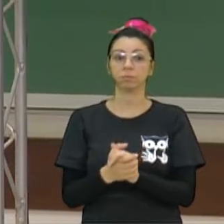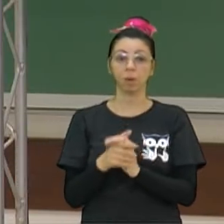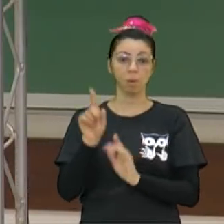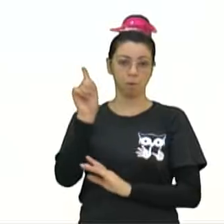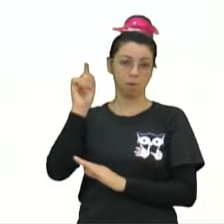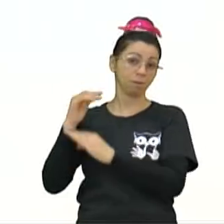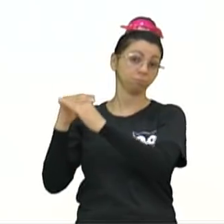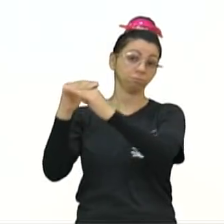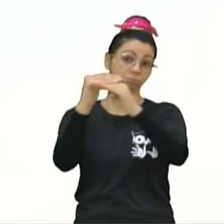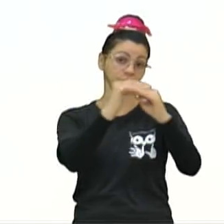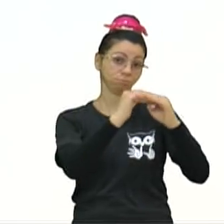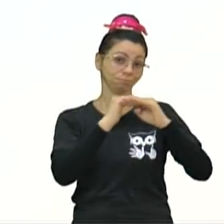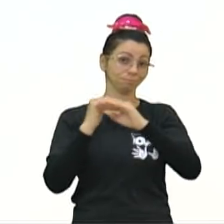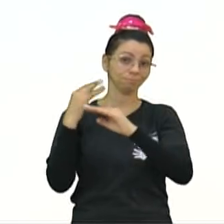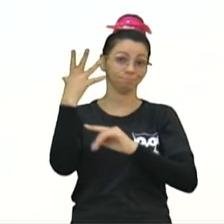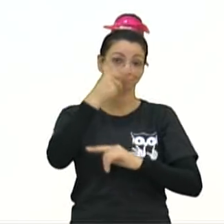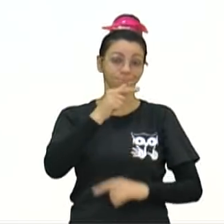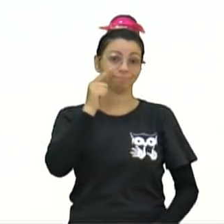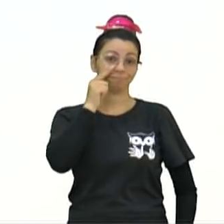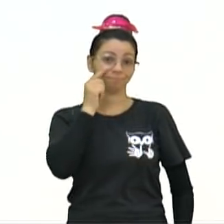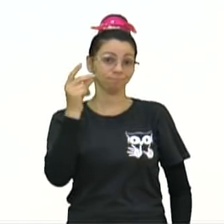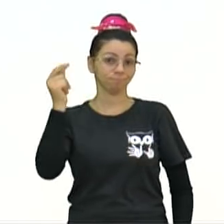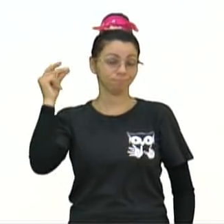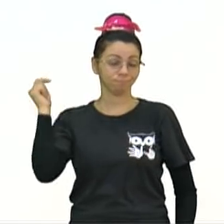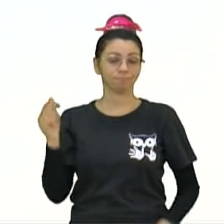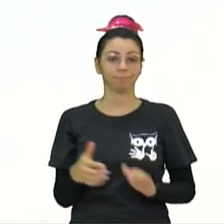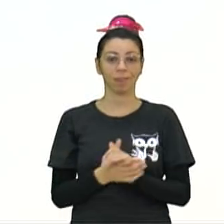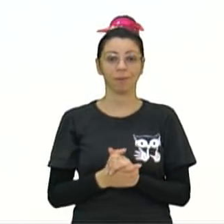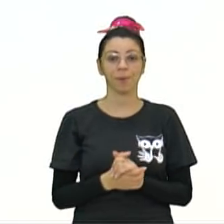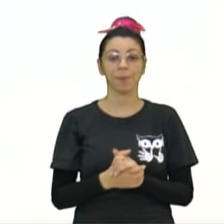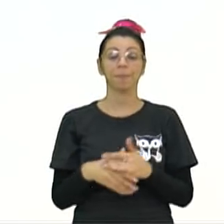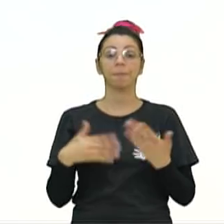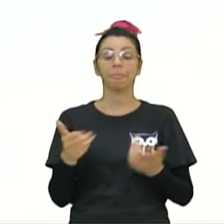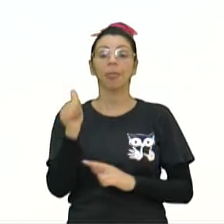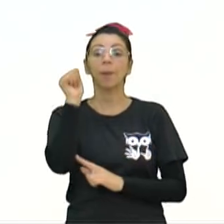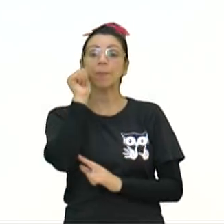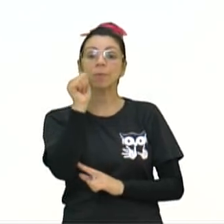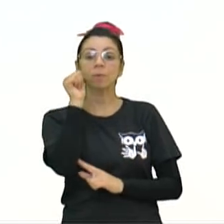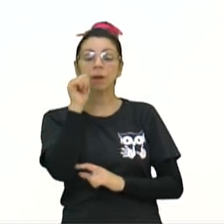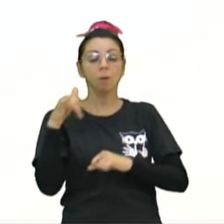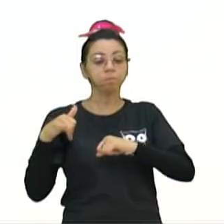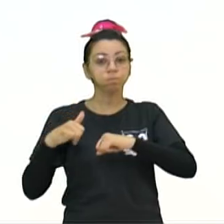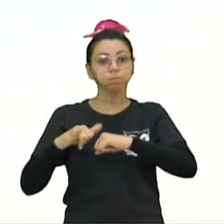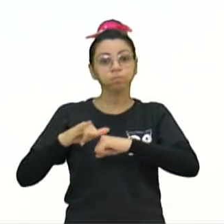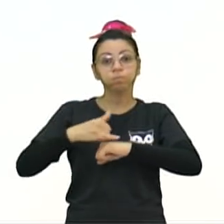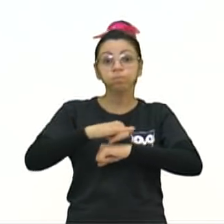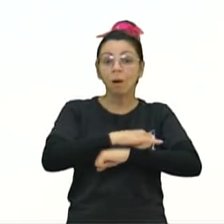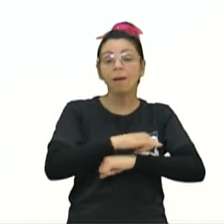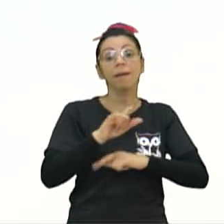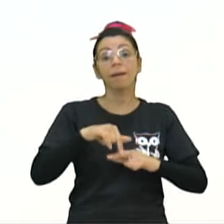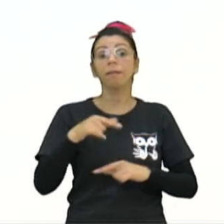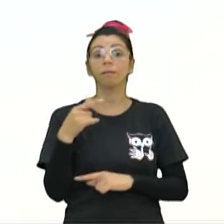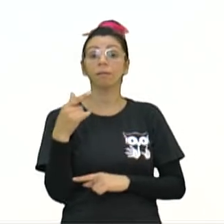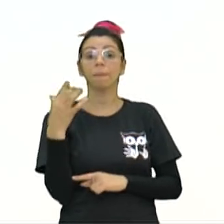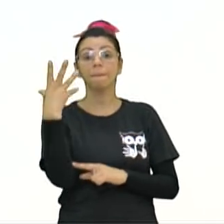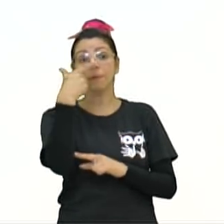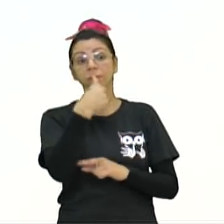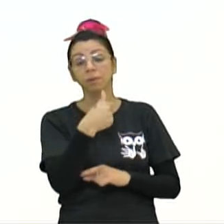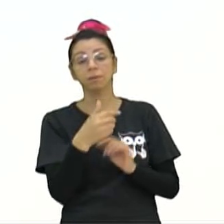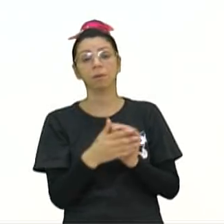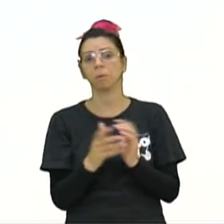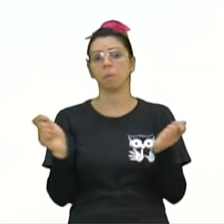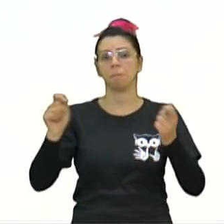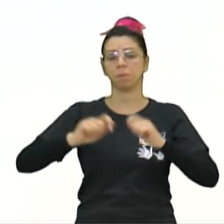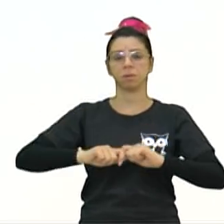beleza da Grécia Antiga. Então, observem que a mulher gordinha era considerada bela no passado, né? Não tinha necessidade dela estar exibindo